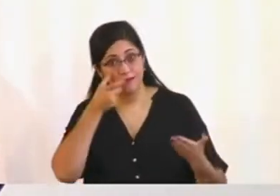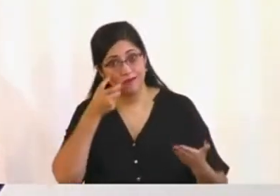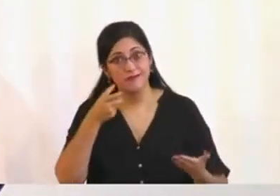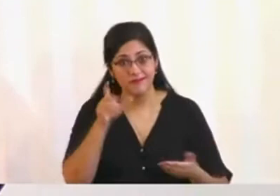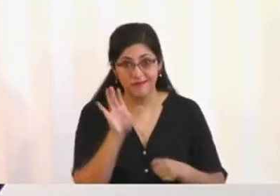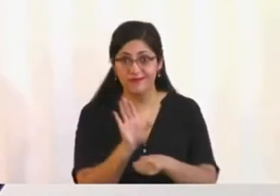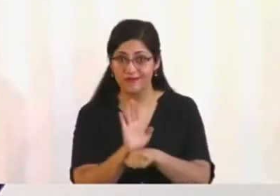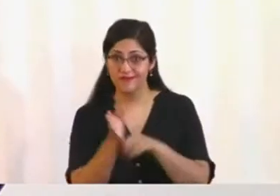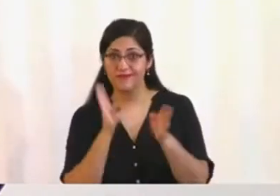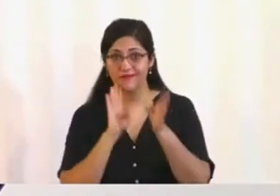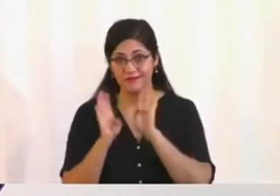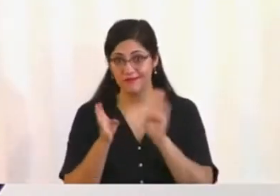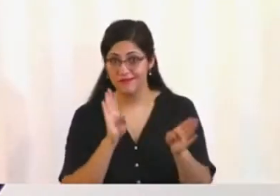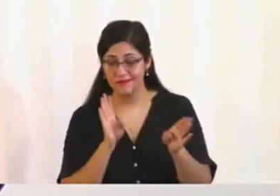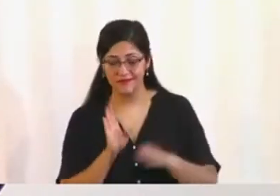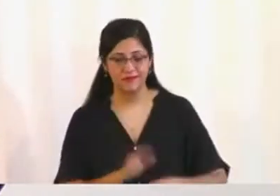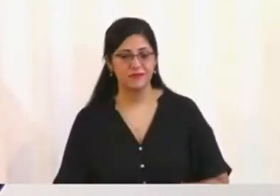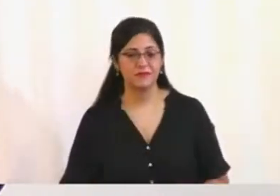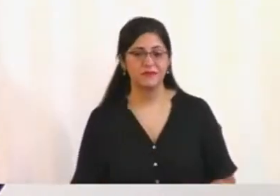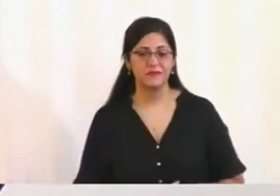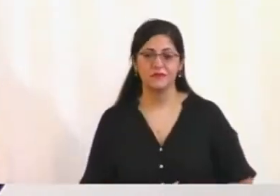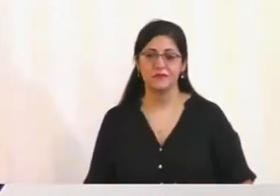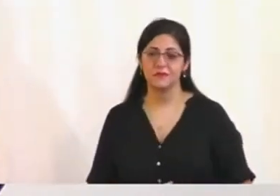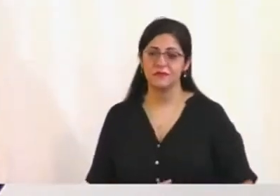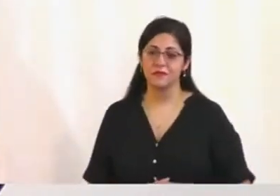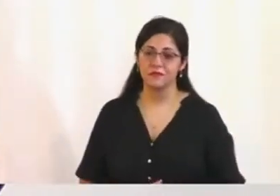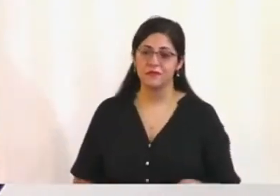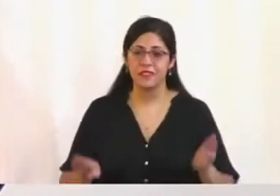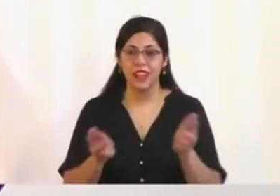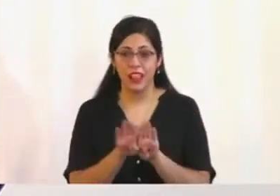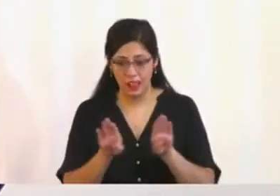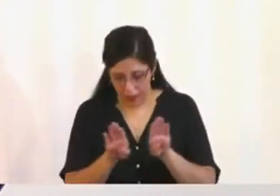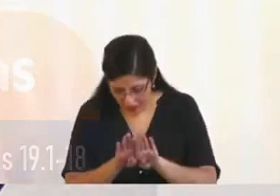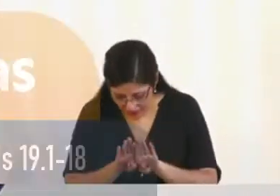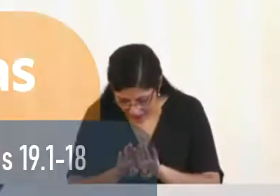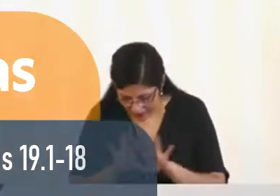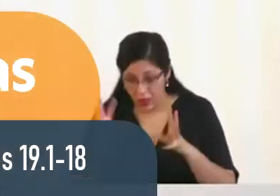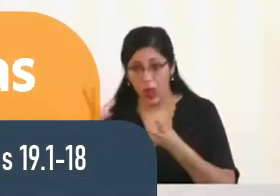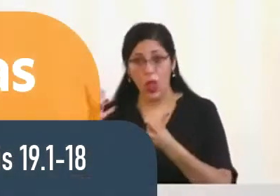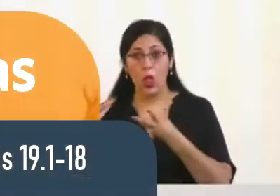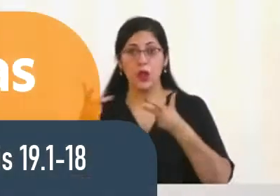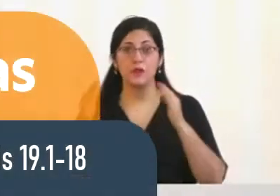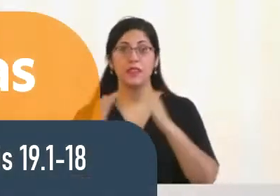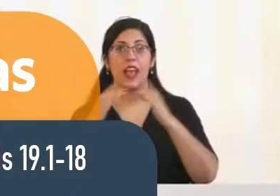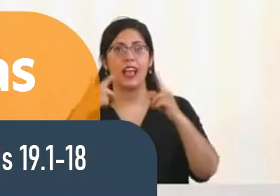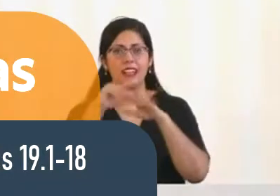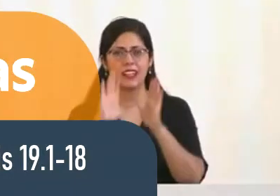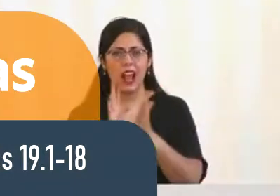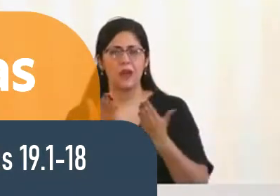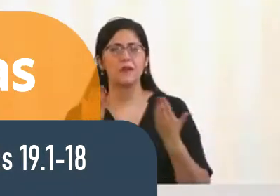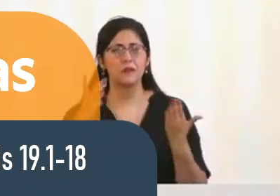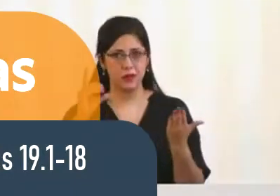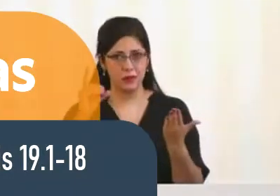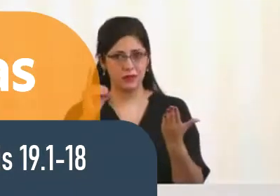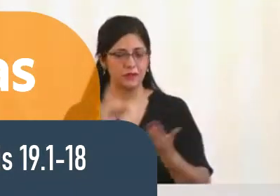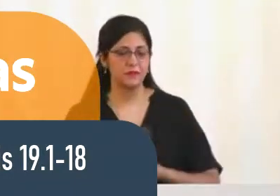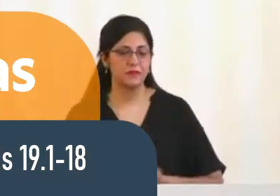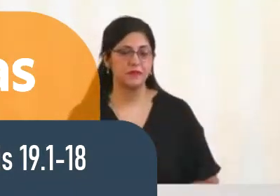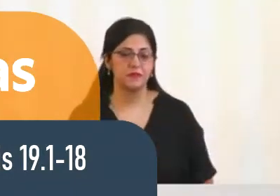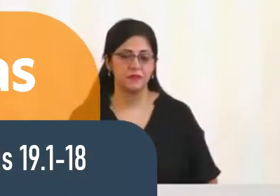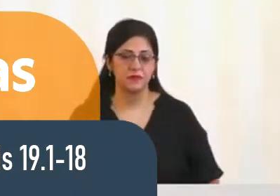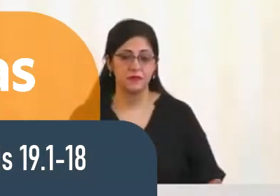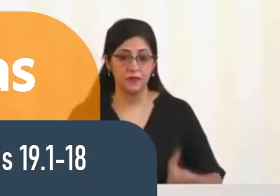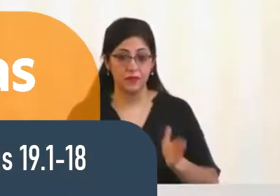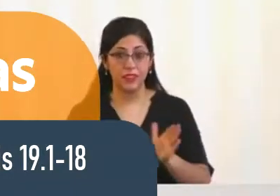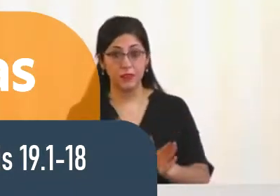nossos irmãos e irmãs em seus lares. Quero convidar a igreja a abrir a palavra do Senhor no livro de